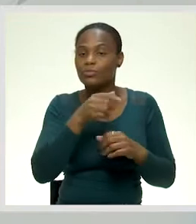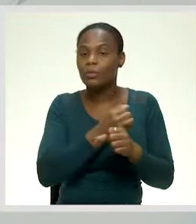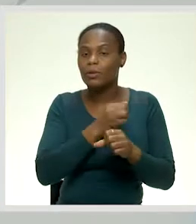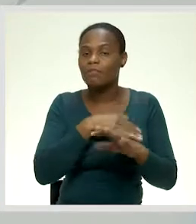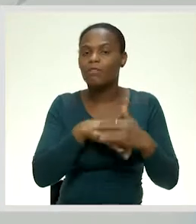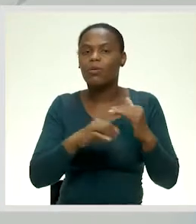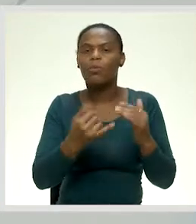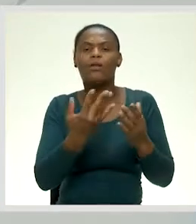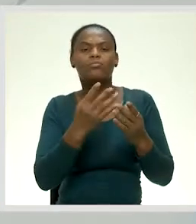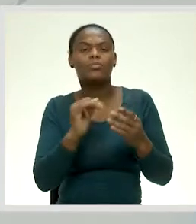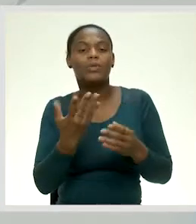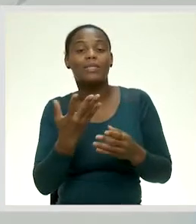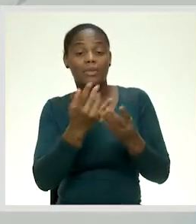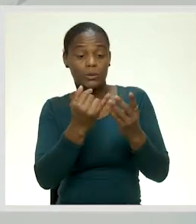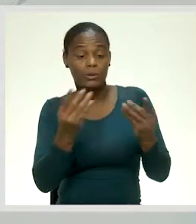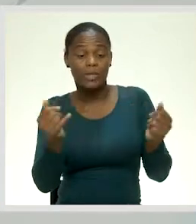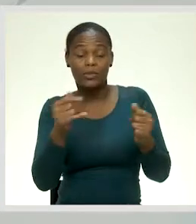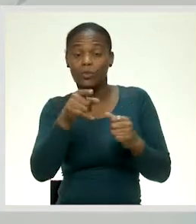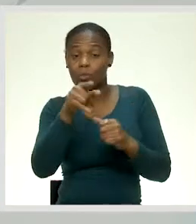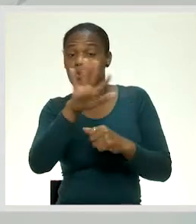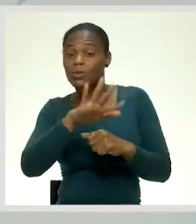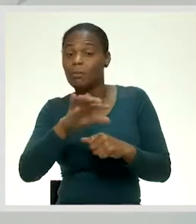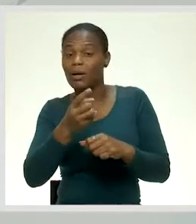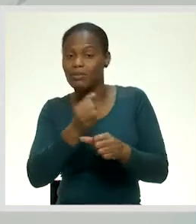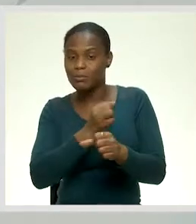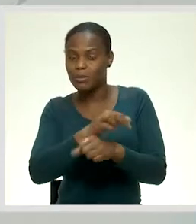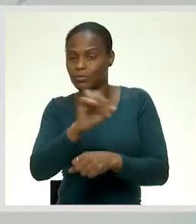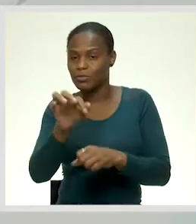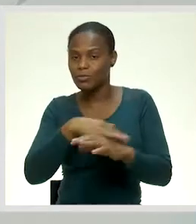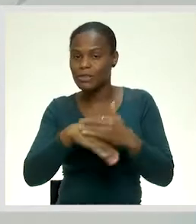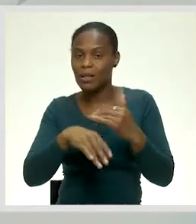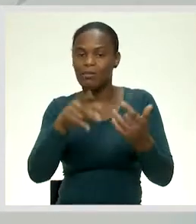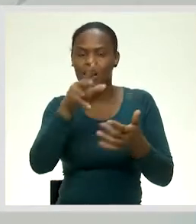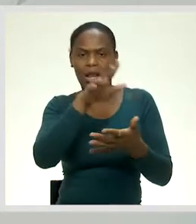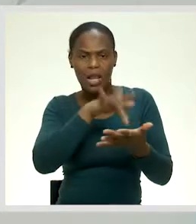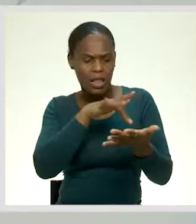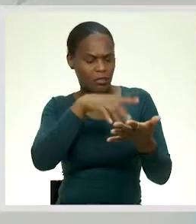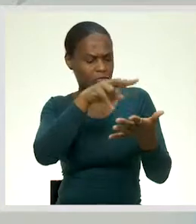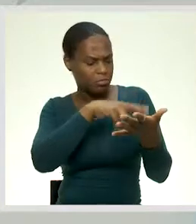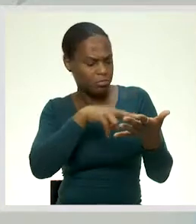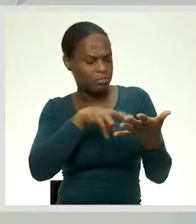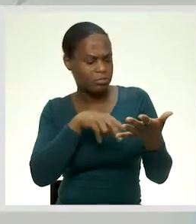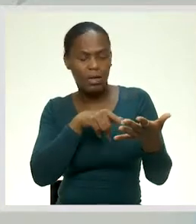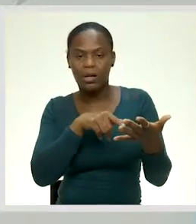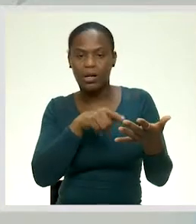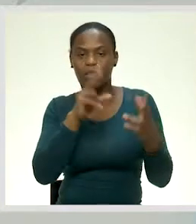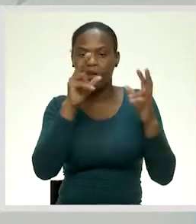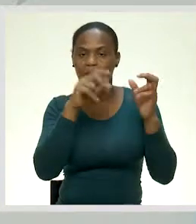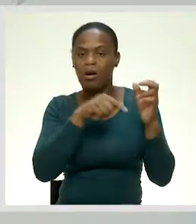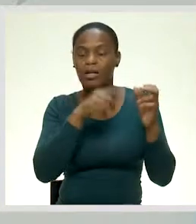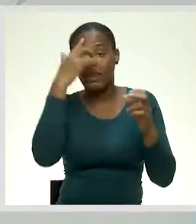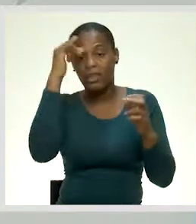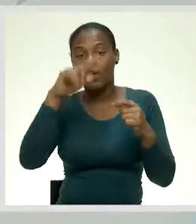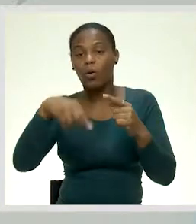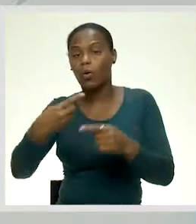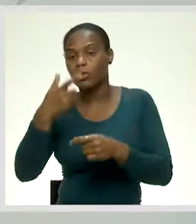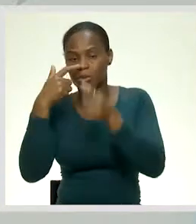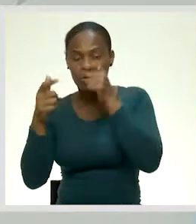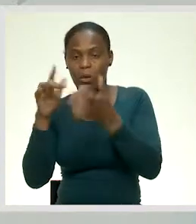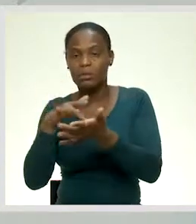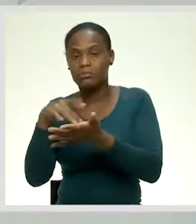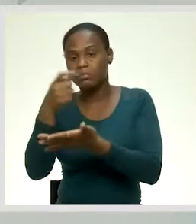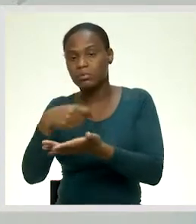utilizou para fazer o seu trabalho. Por exemplo, a partir da leitura do livro tal, ou a ideia de autores e outros, a sua participação, como é que